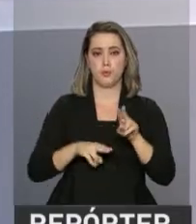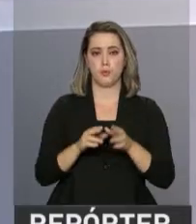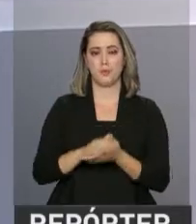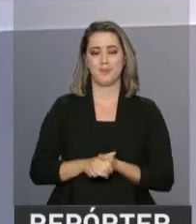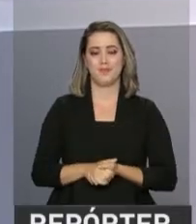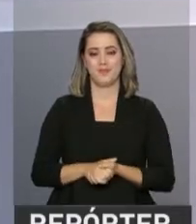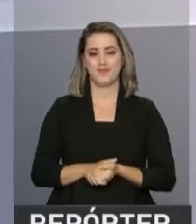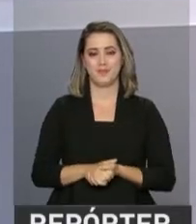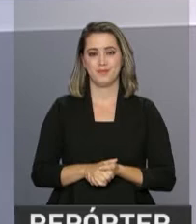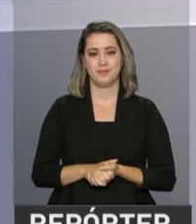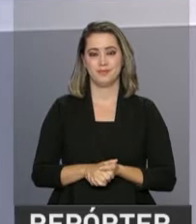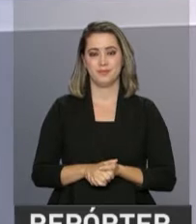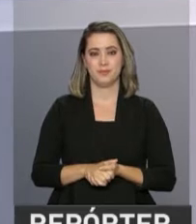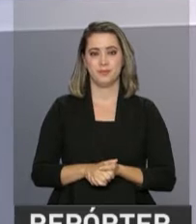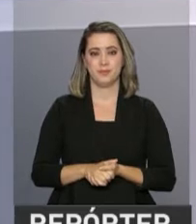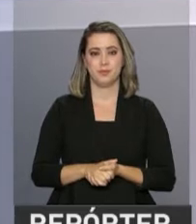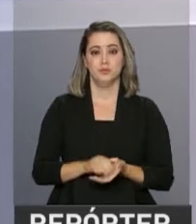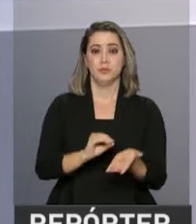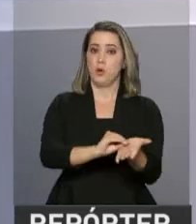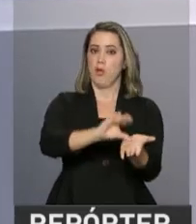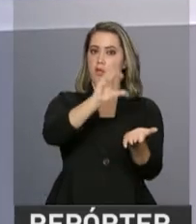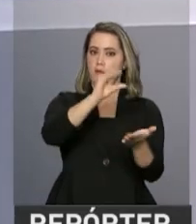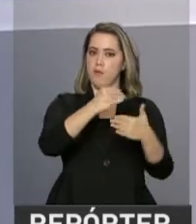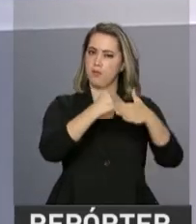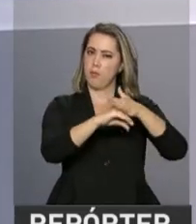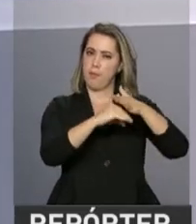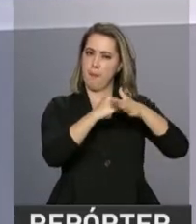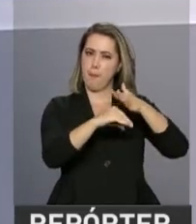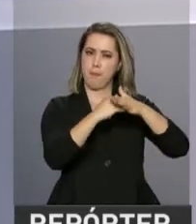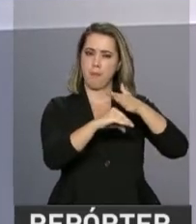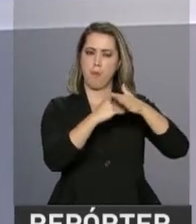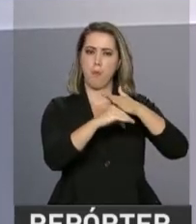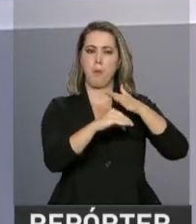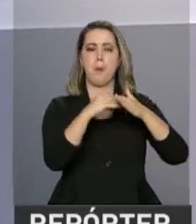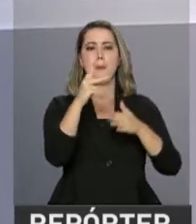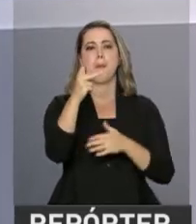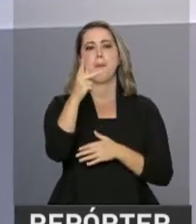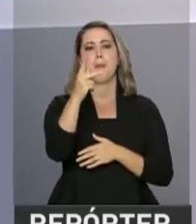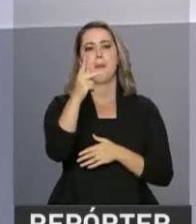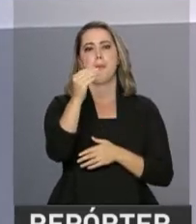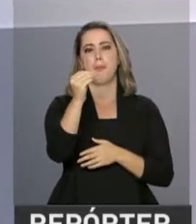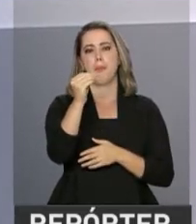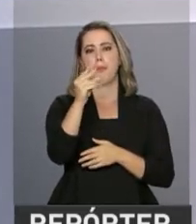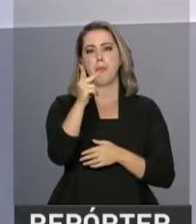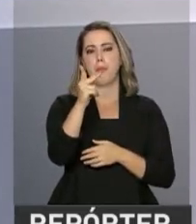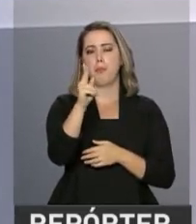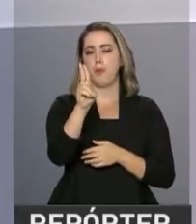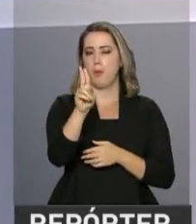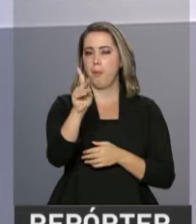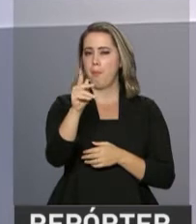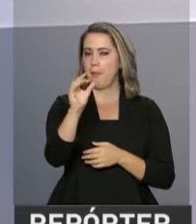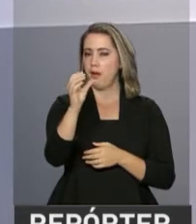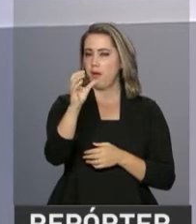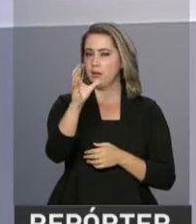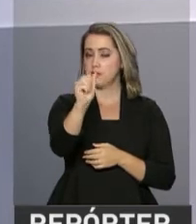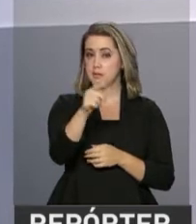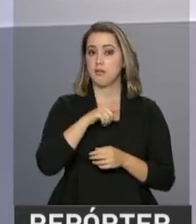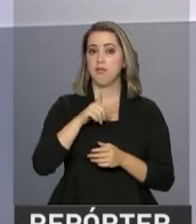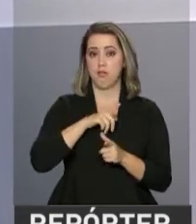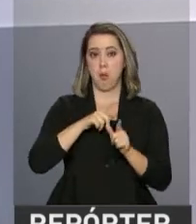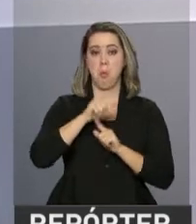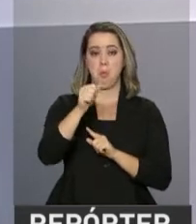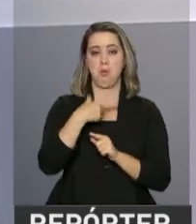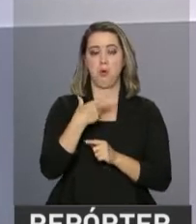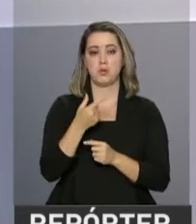investimentos em alta na poupança no acumulado de 12 meses até maio a caderneta registrou um ganho real de